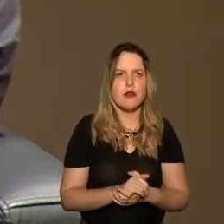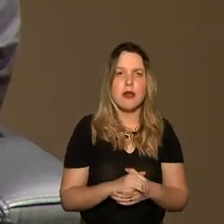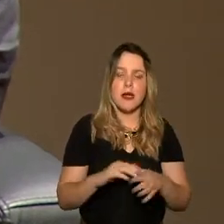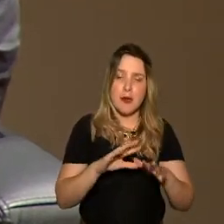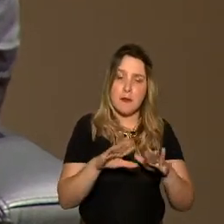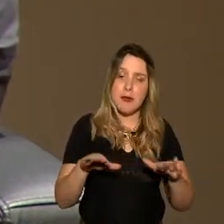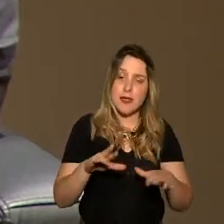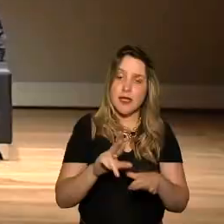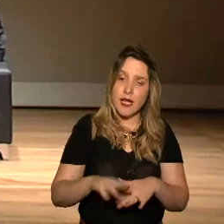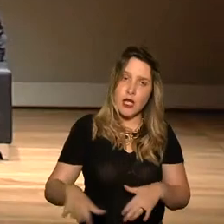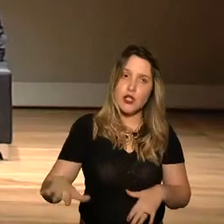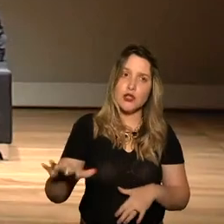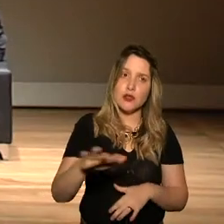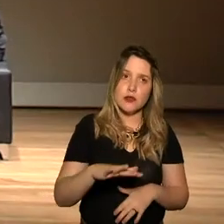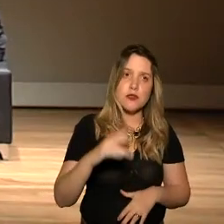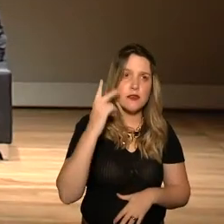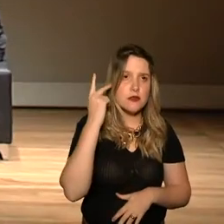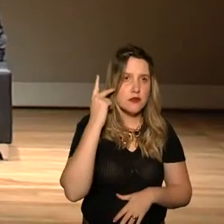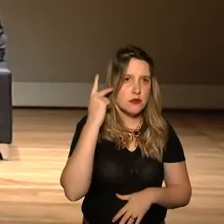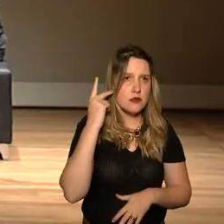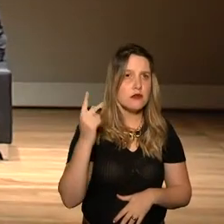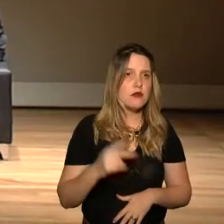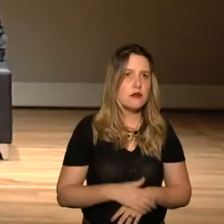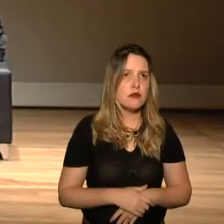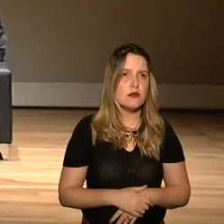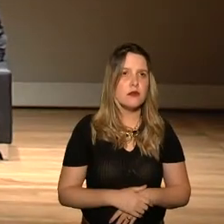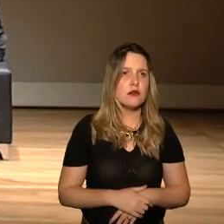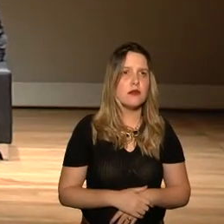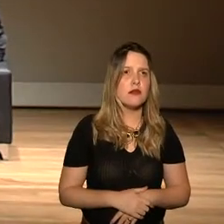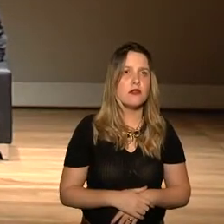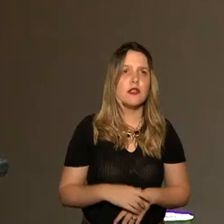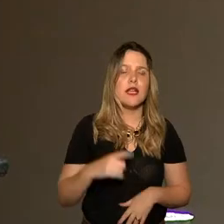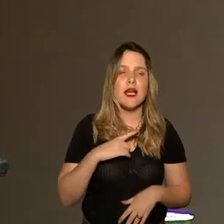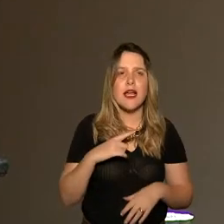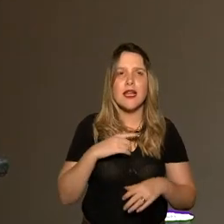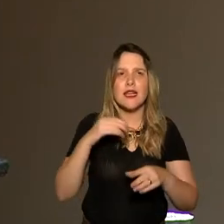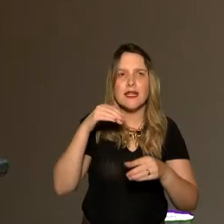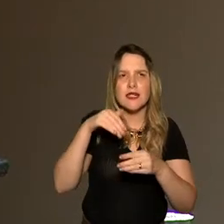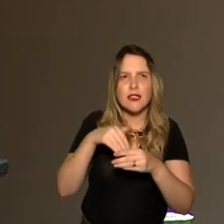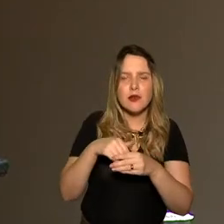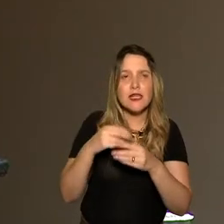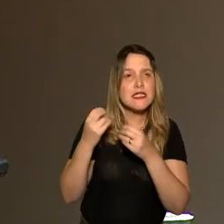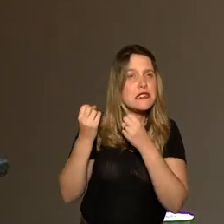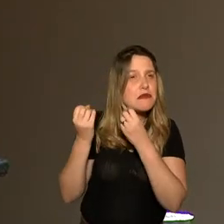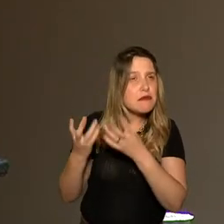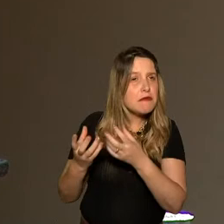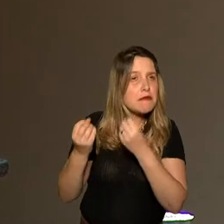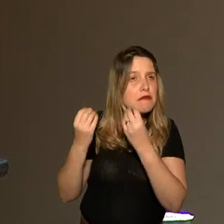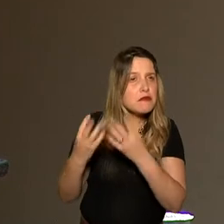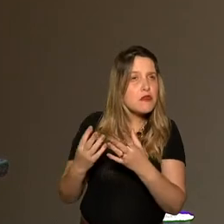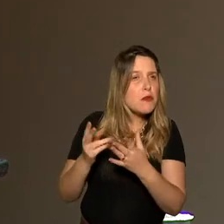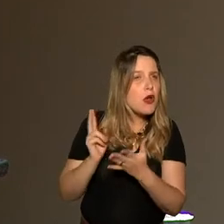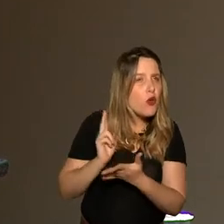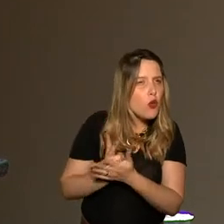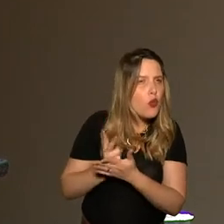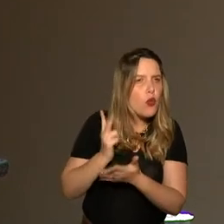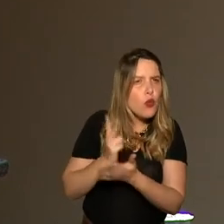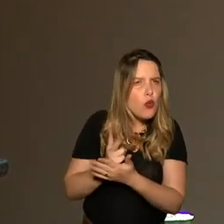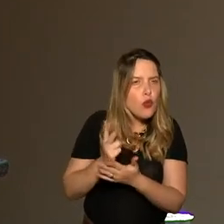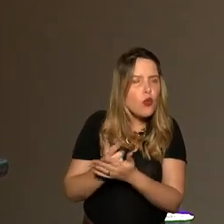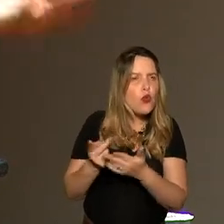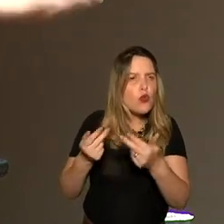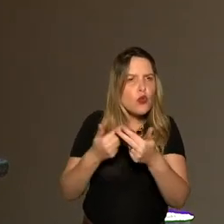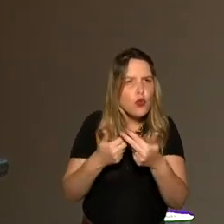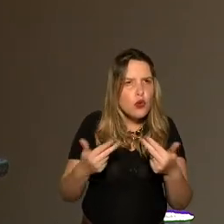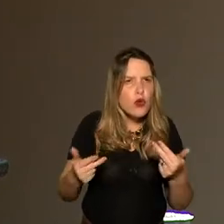mais central da cidade de São Paulo claro e dentro dessa aproximação com a comunidade com o território